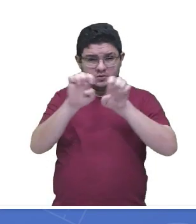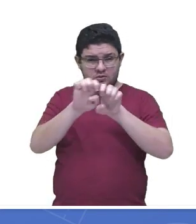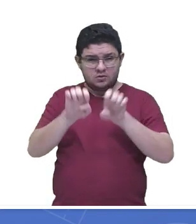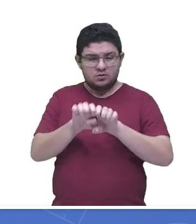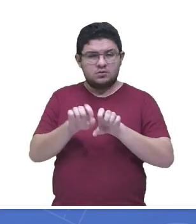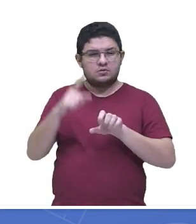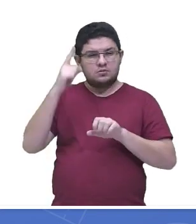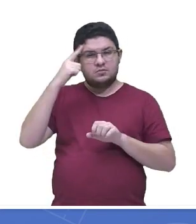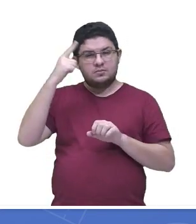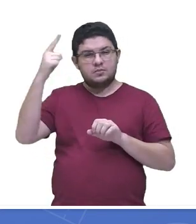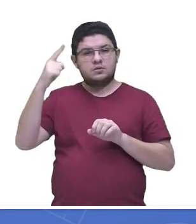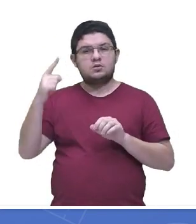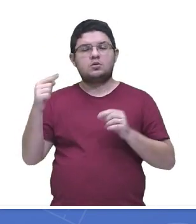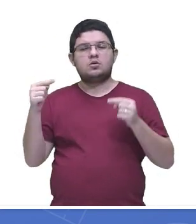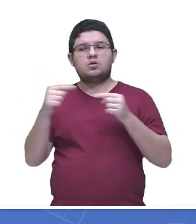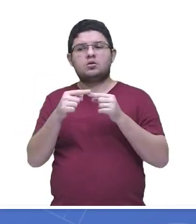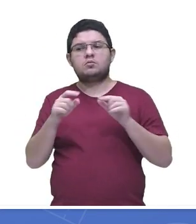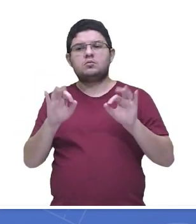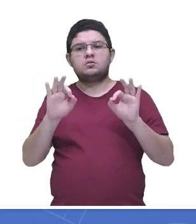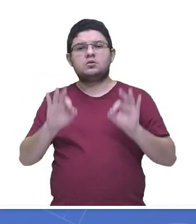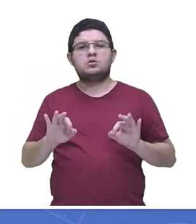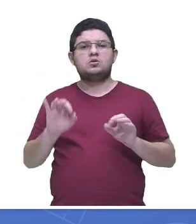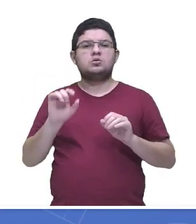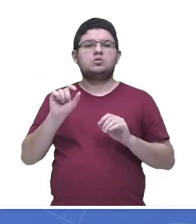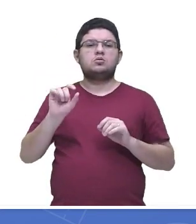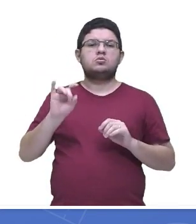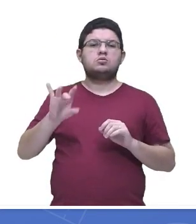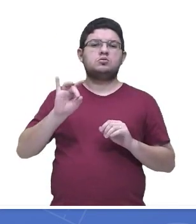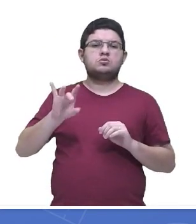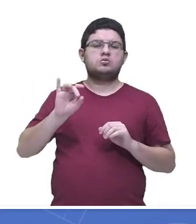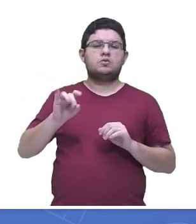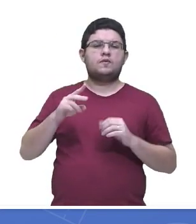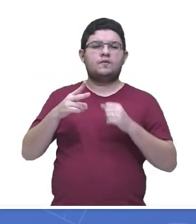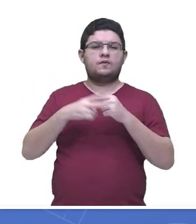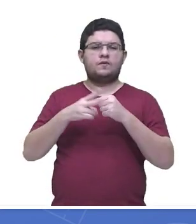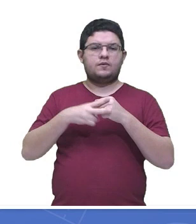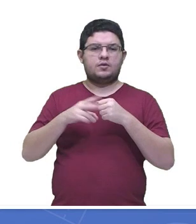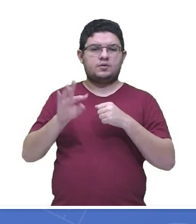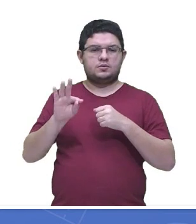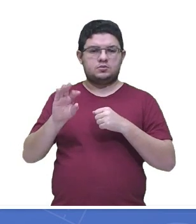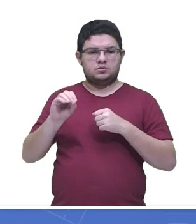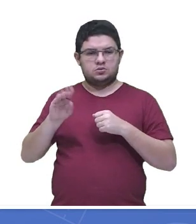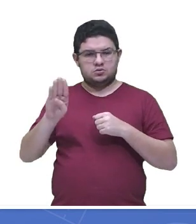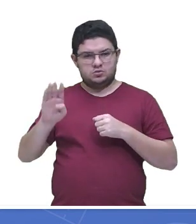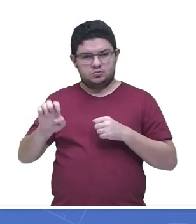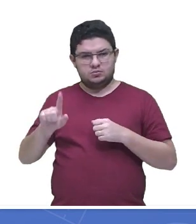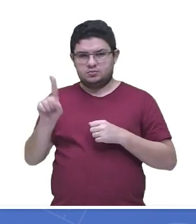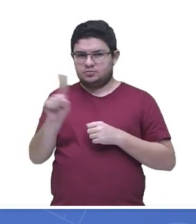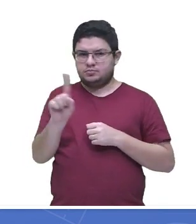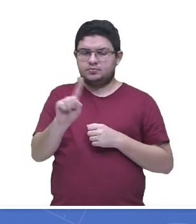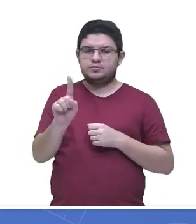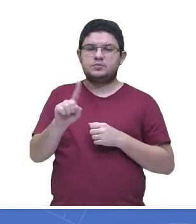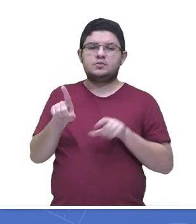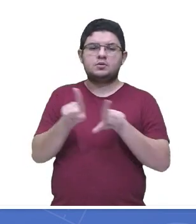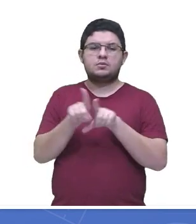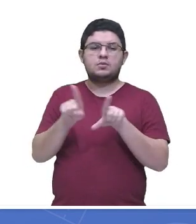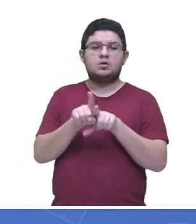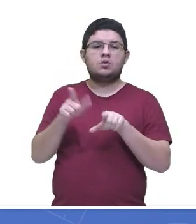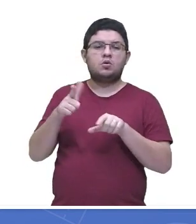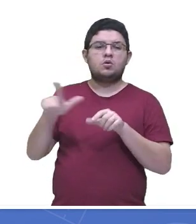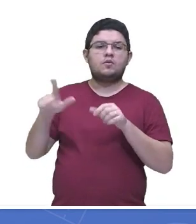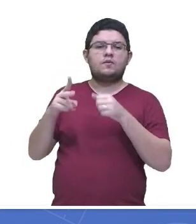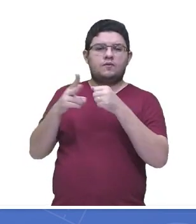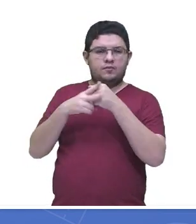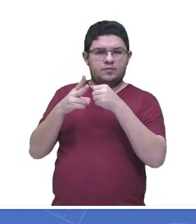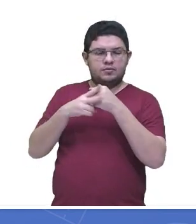be, não. Ele virá com o verbo principal. Esse verbo principal que indica o que está acontecendo na minha oração,